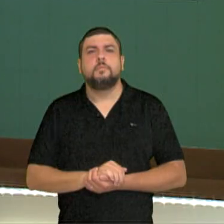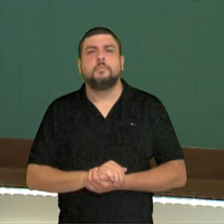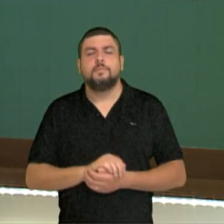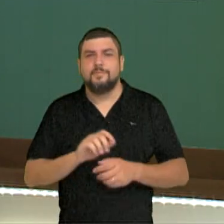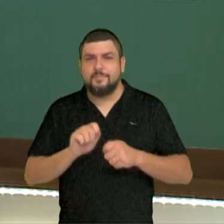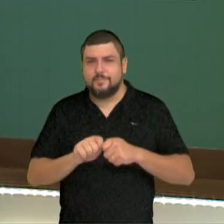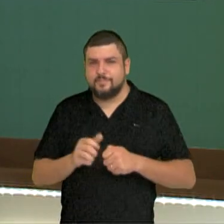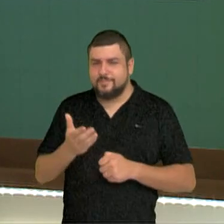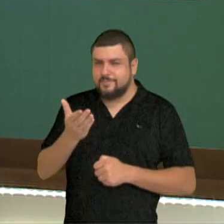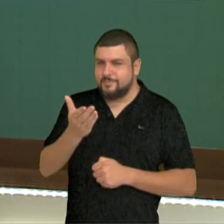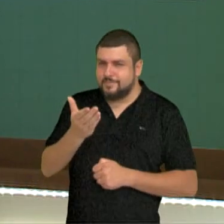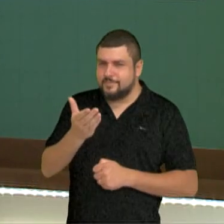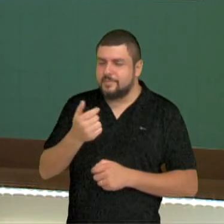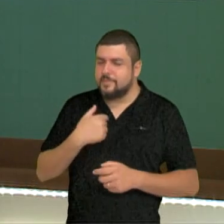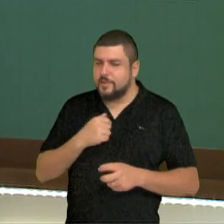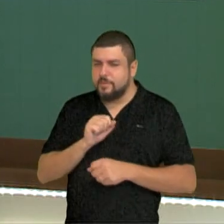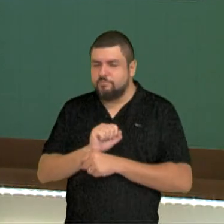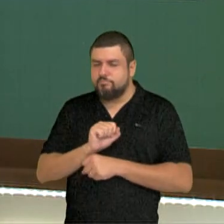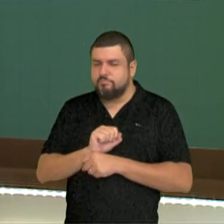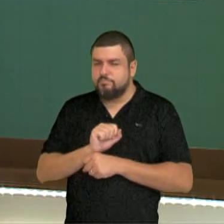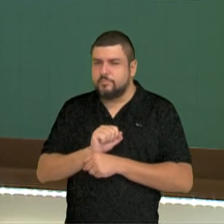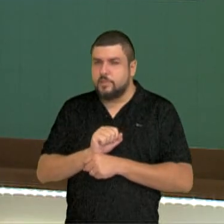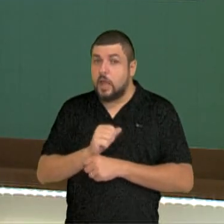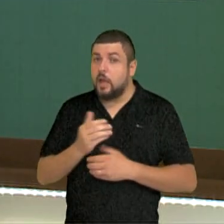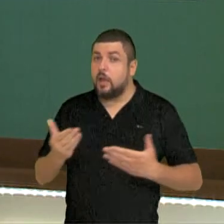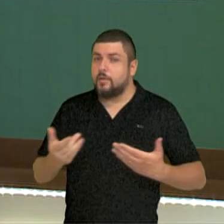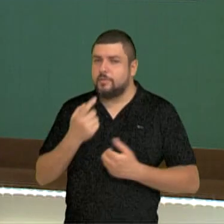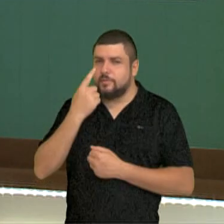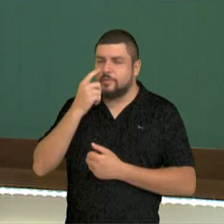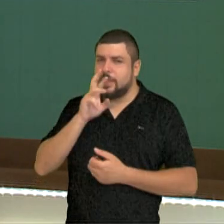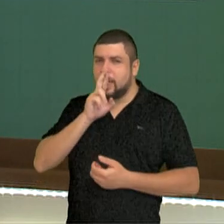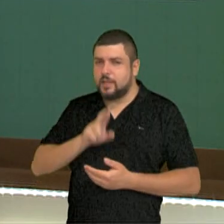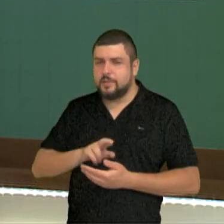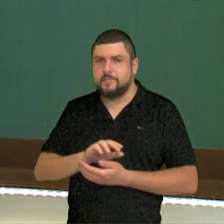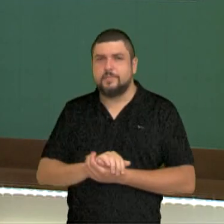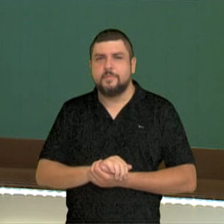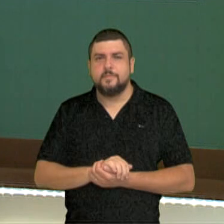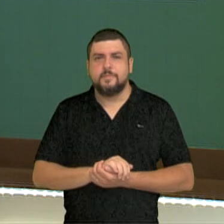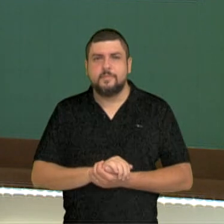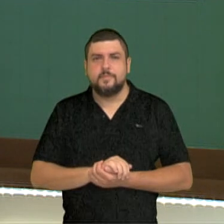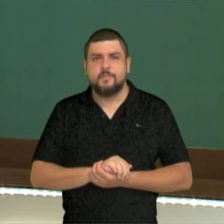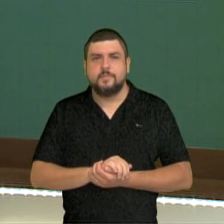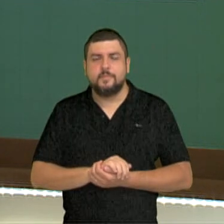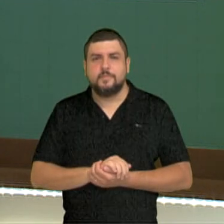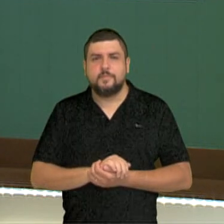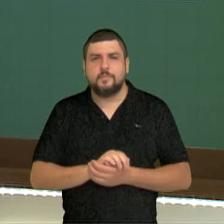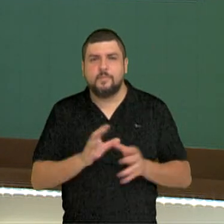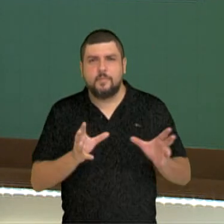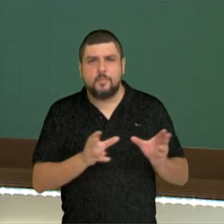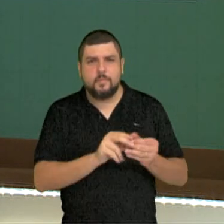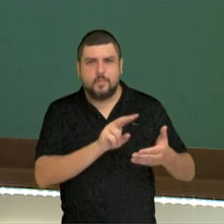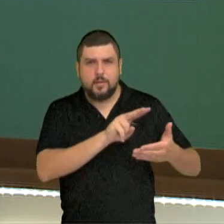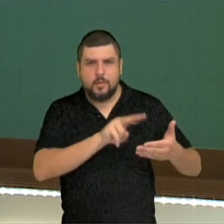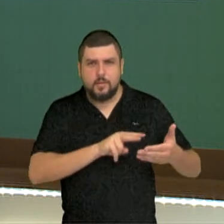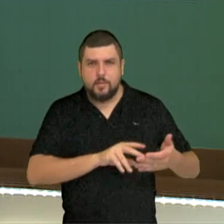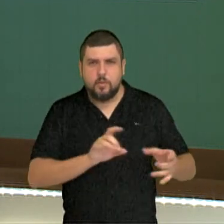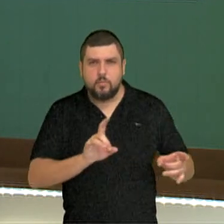Fez aí? Eu te aguardava aqui. Vamos conferir então. Depois de ler a resenha, você iria ler o